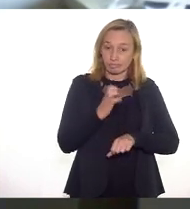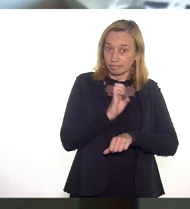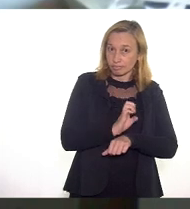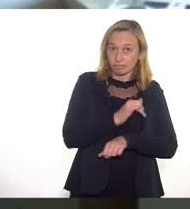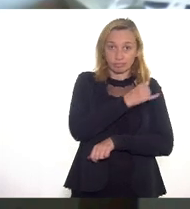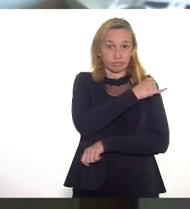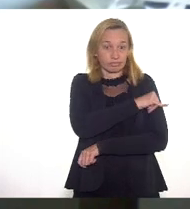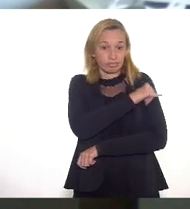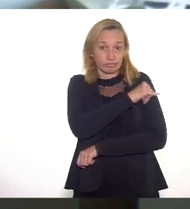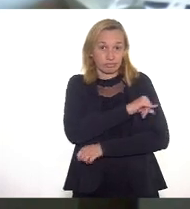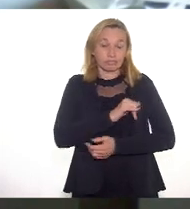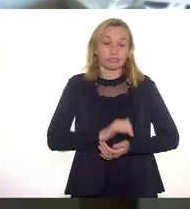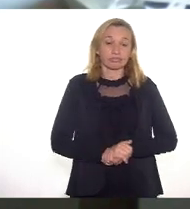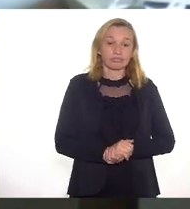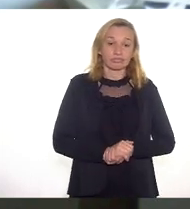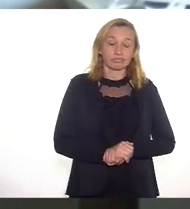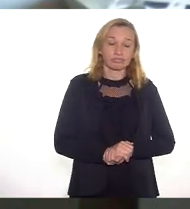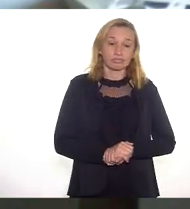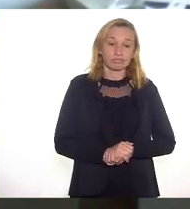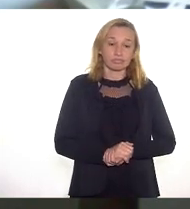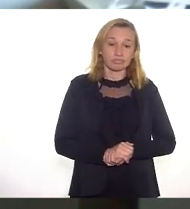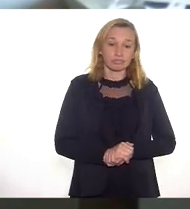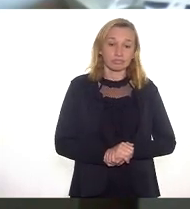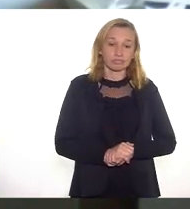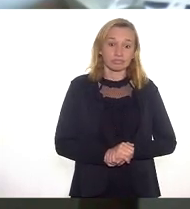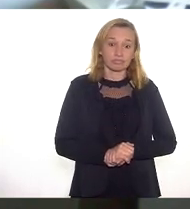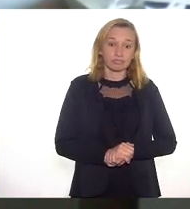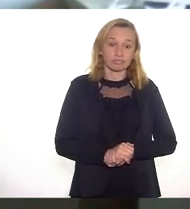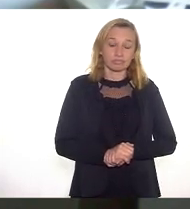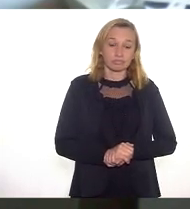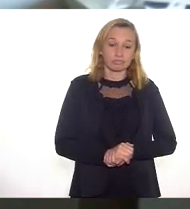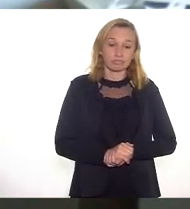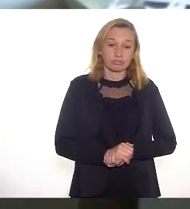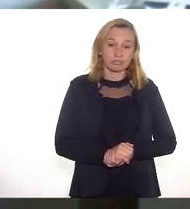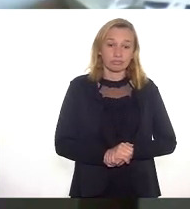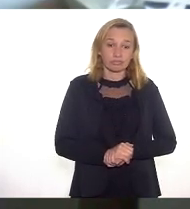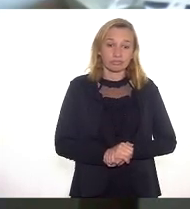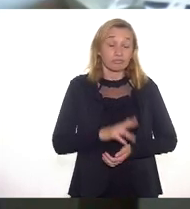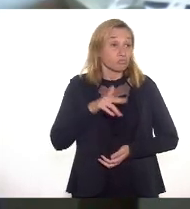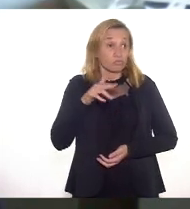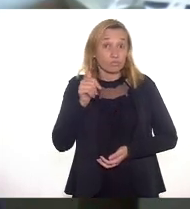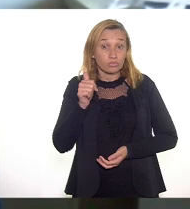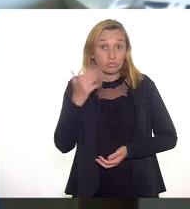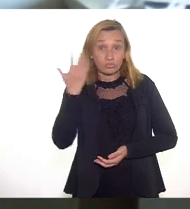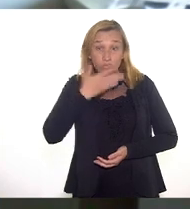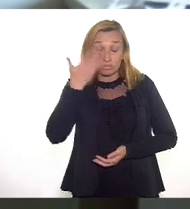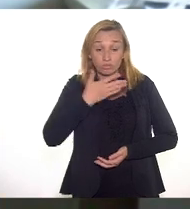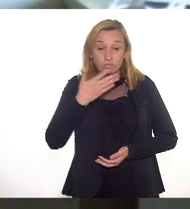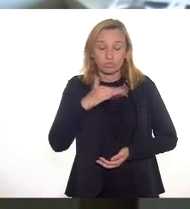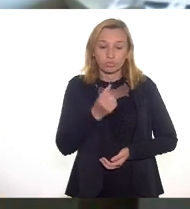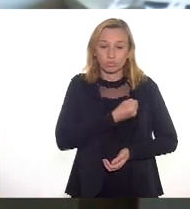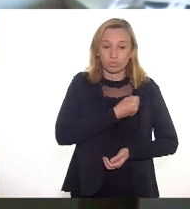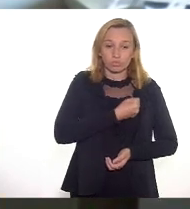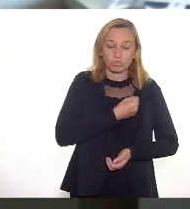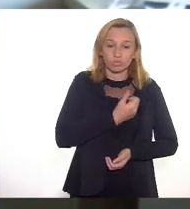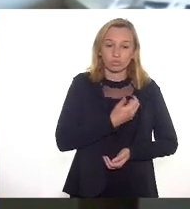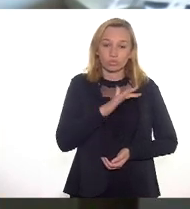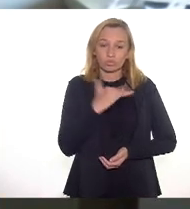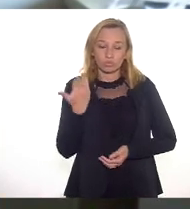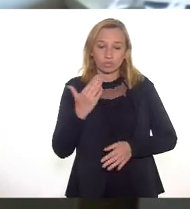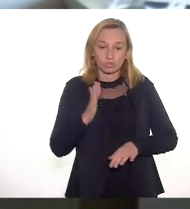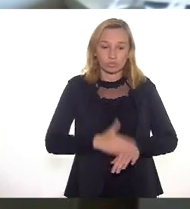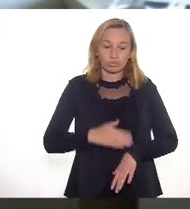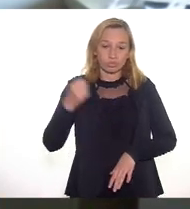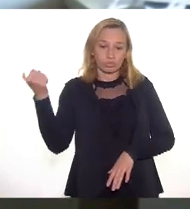Rio de Janeiro, que eu jamais tinha visto o número de óbitos ser maior que o número